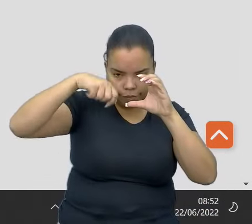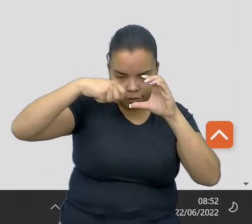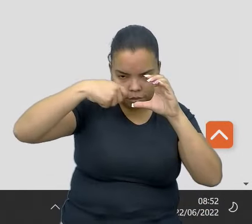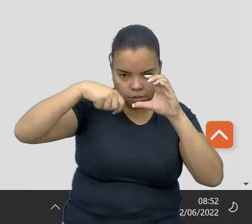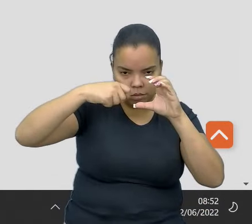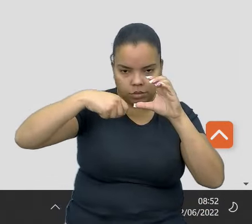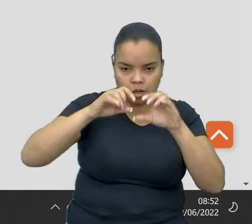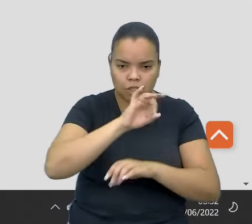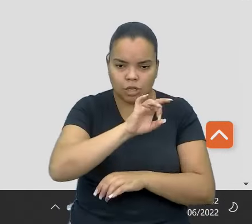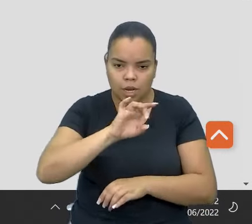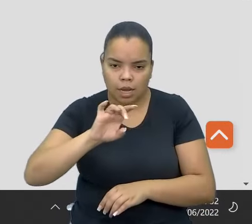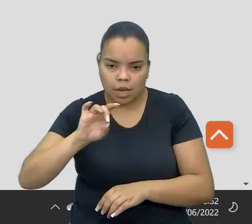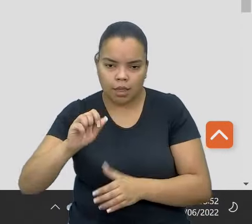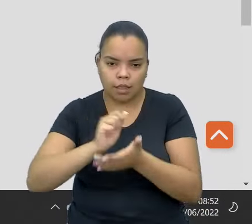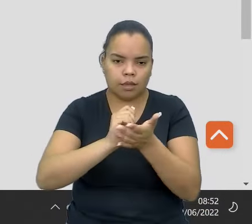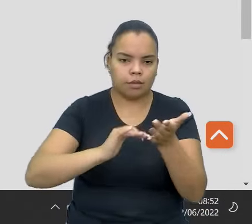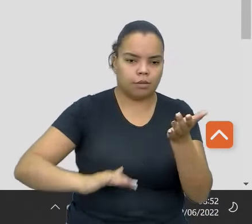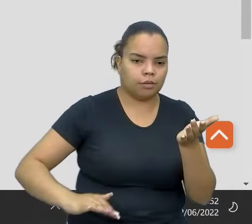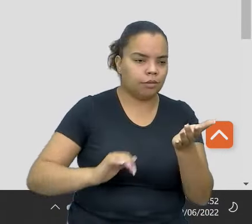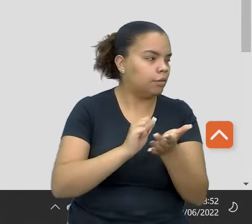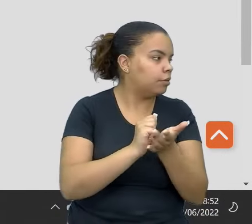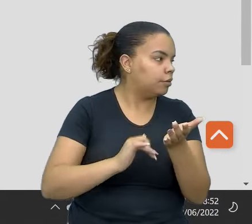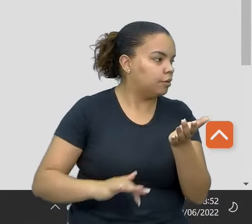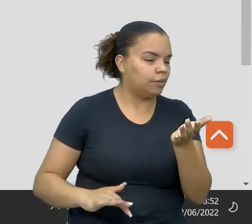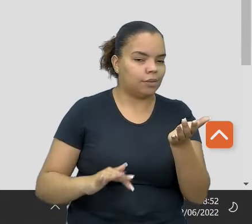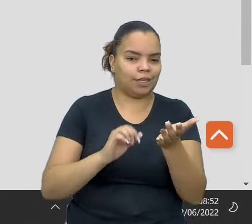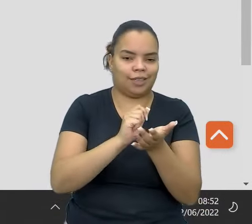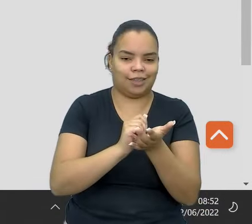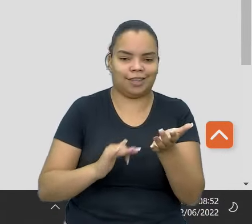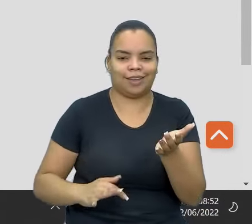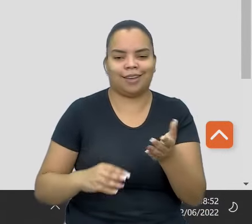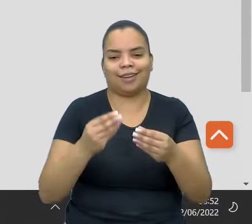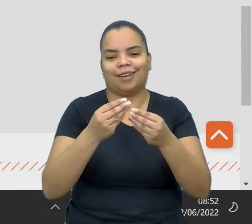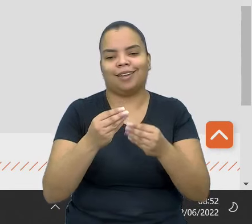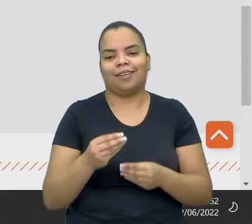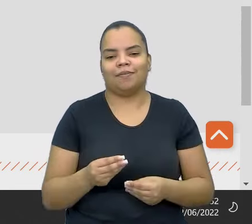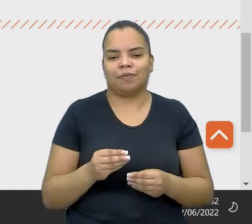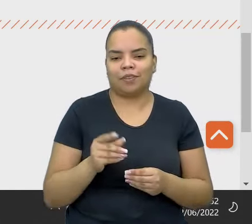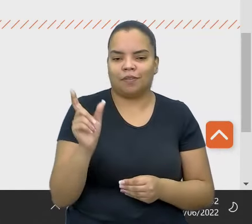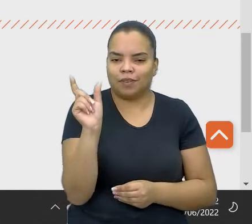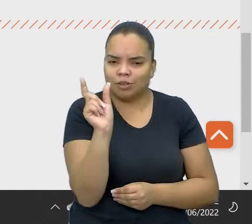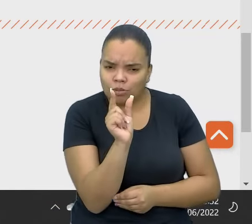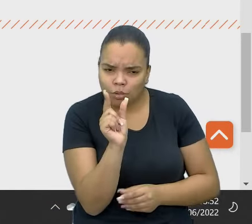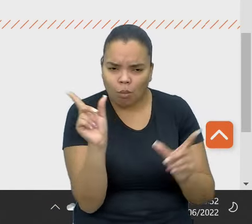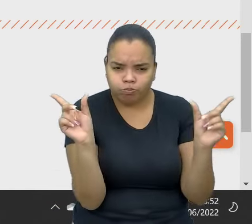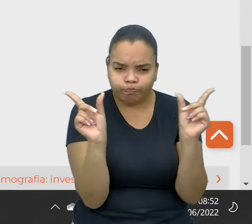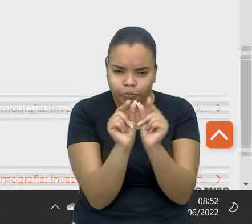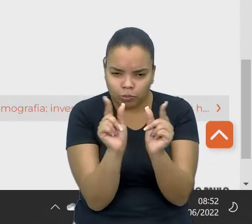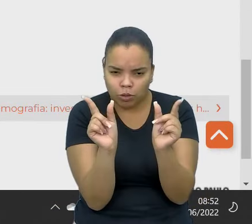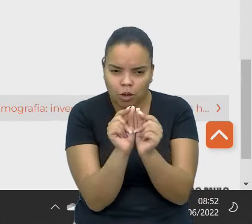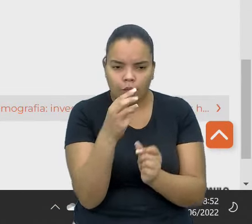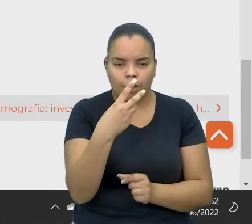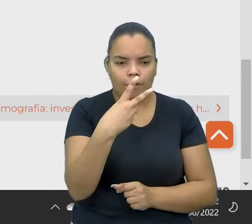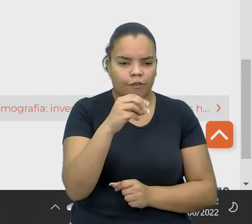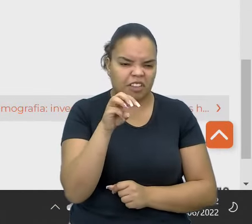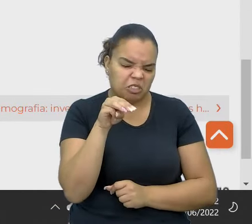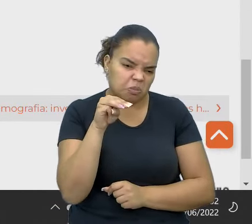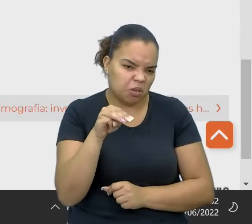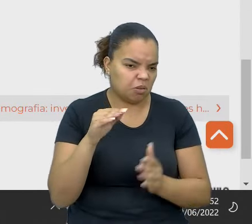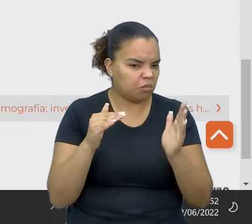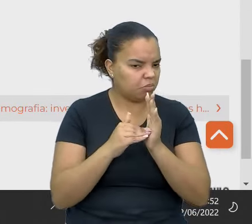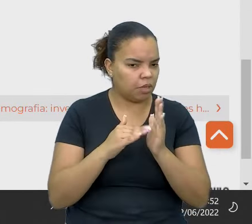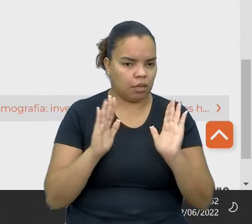uma das atividades para esse componente. Vídeos também curtinhos, aí de no máximo 20 minutinhos, tá bom,